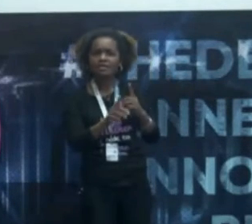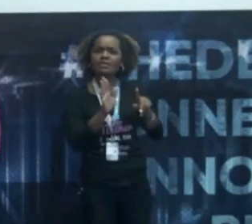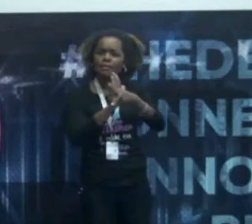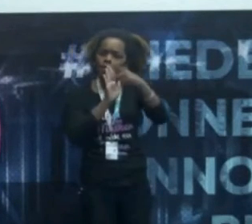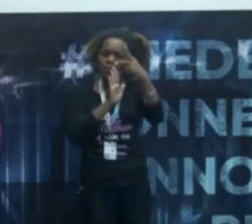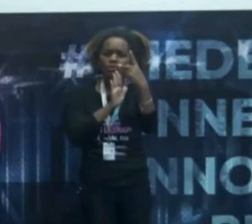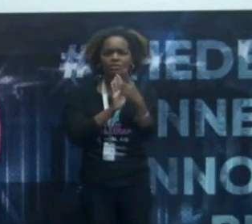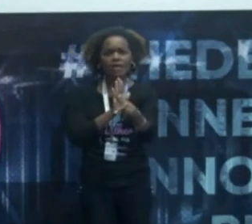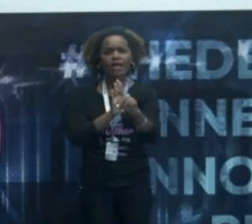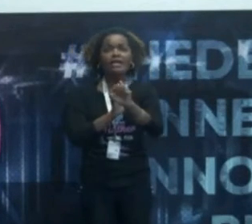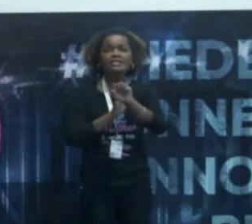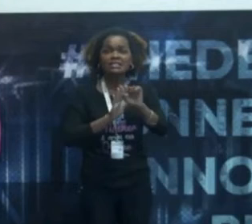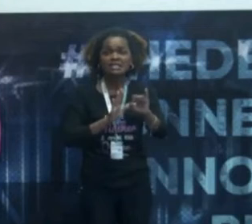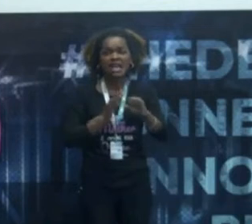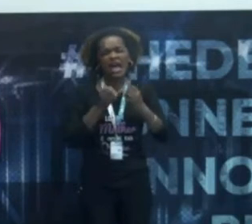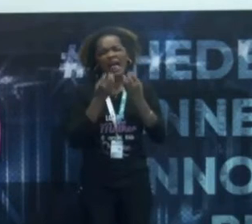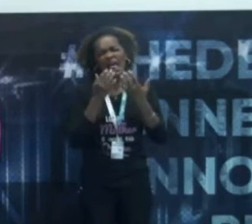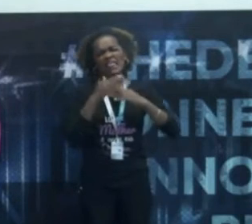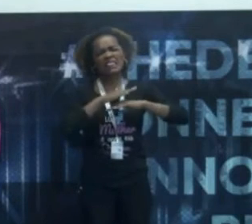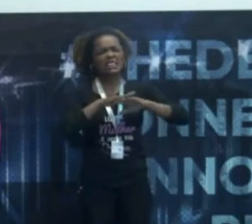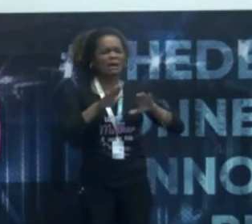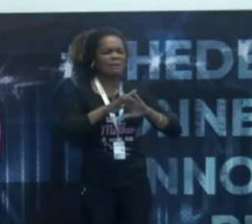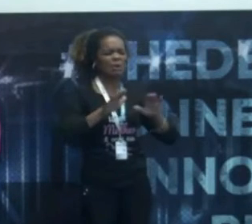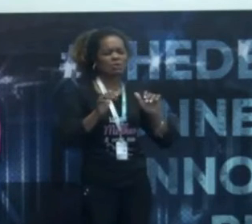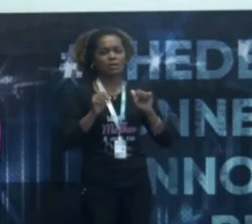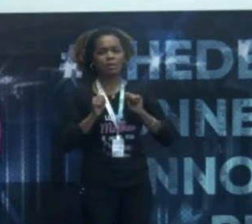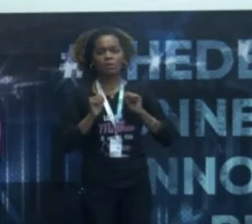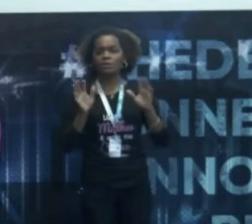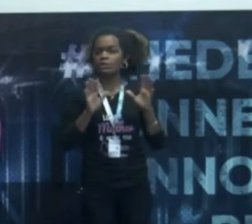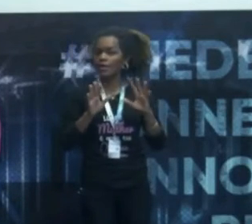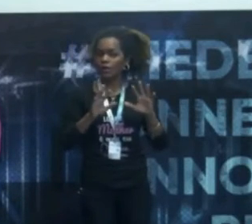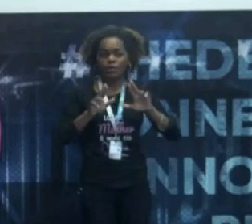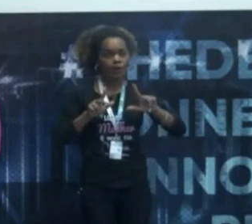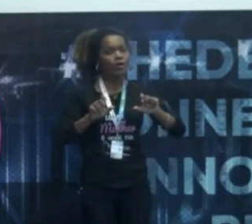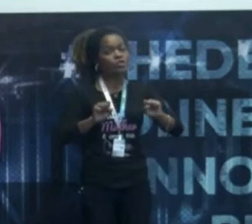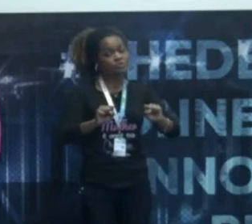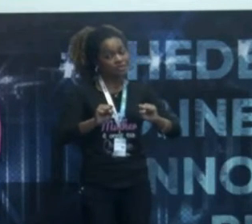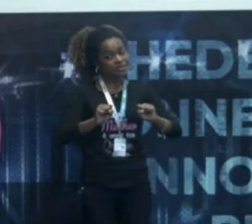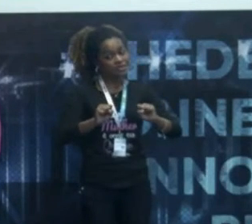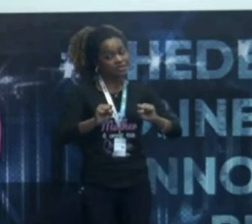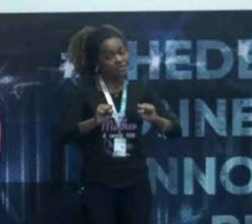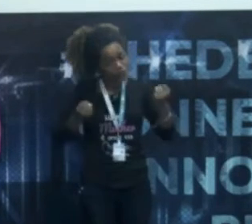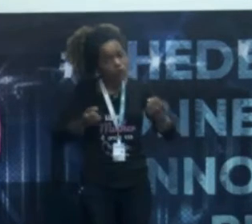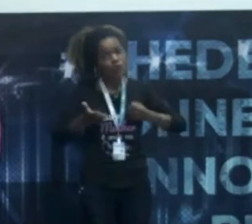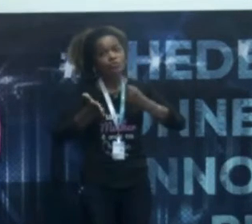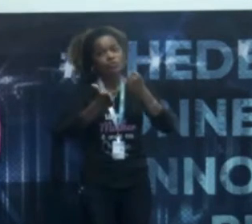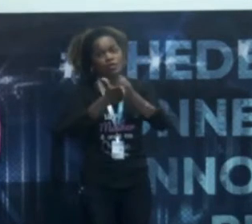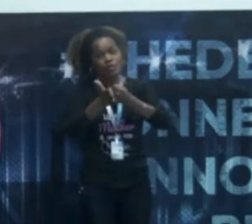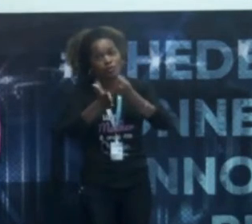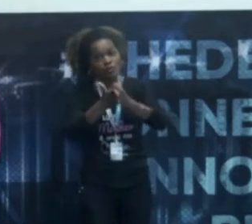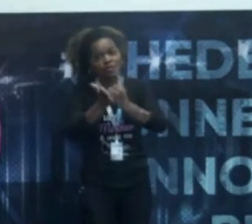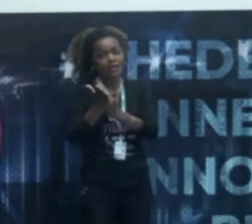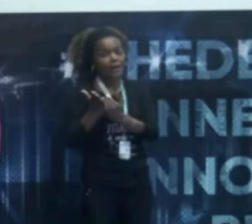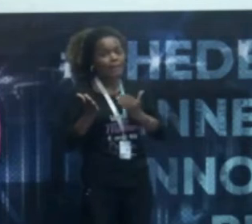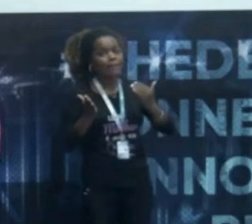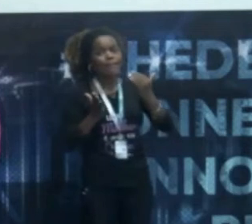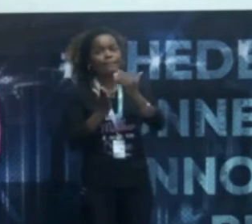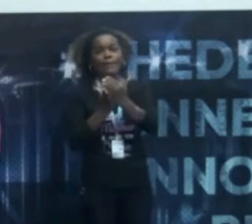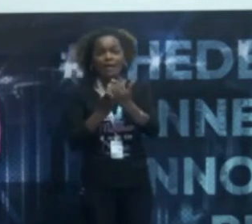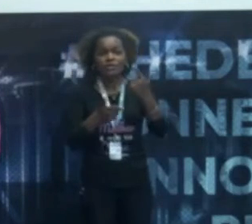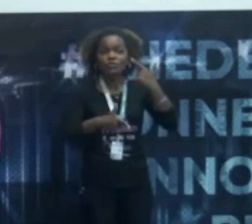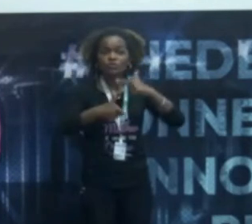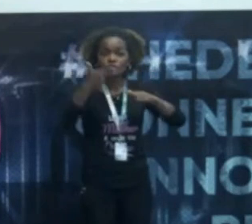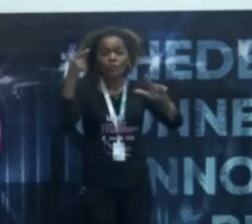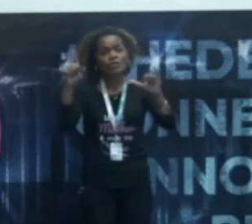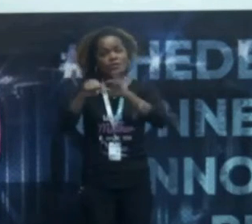ela é suficiente, não, ela não é. Isso de fato. A gente precisa de muito mais do que do que a